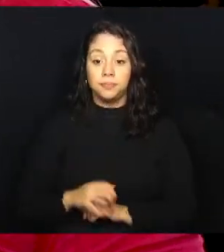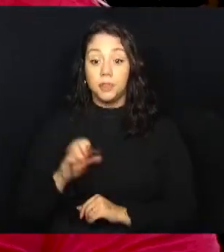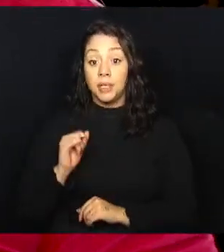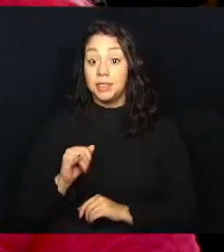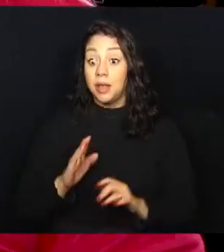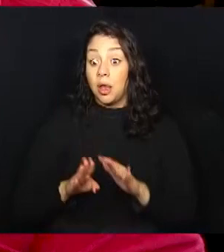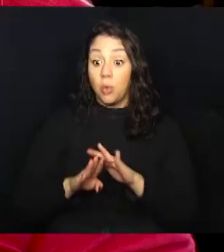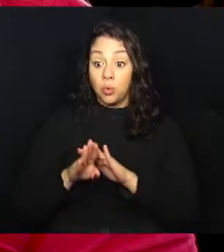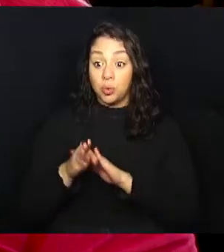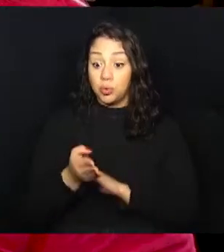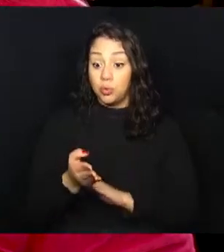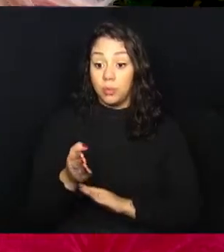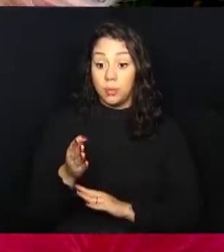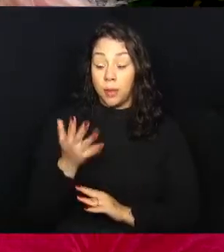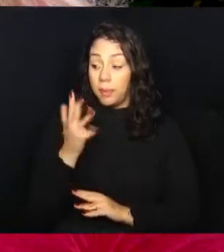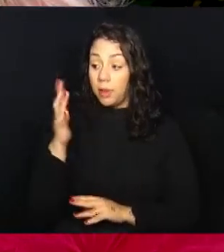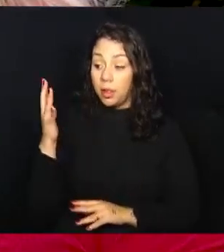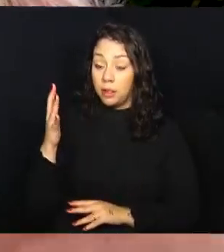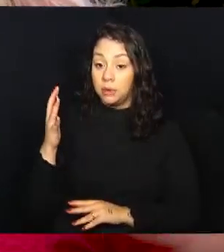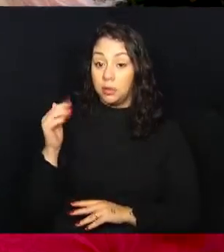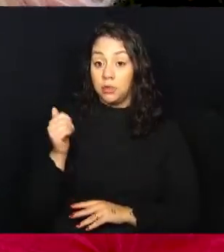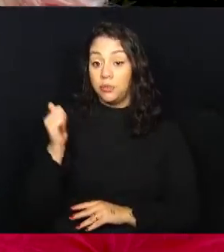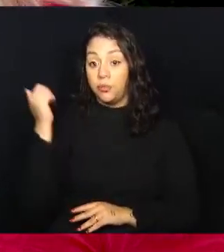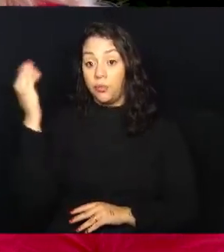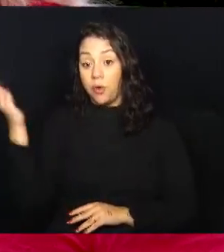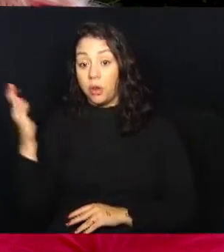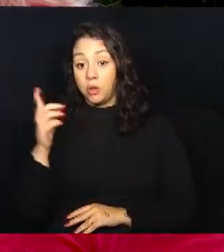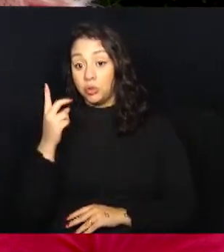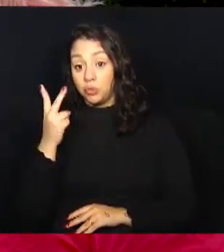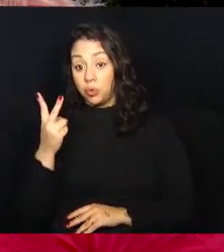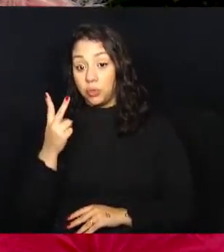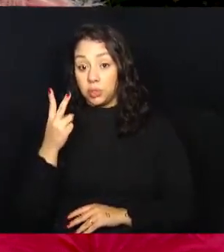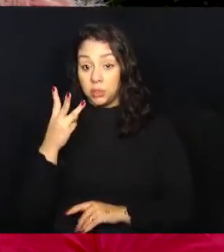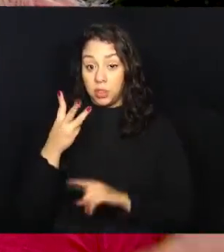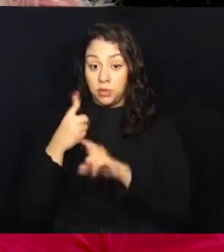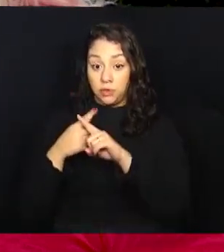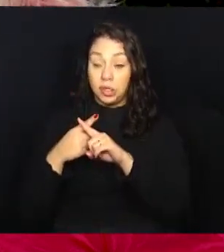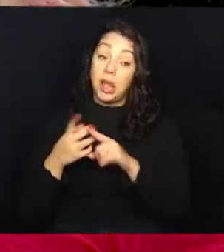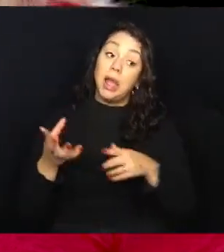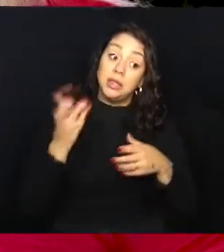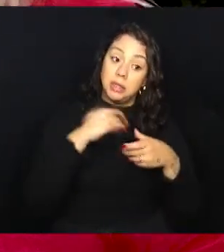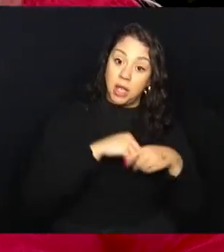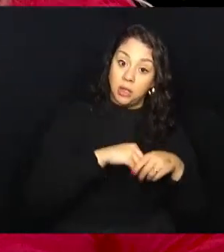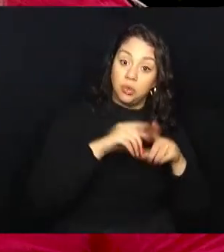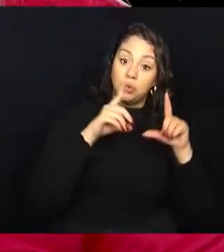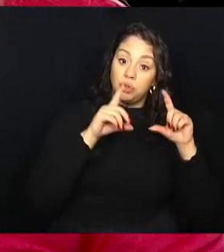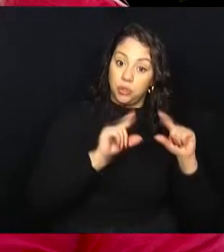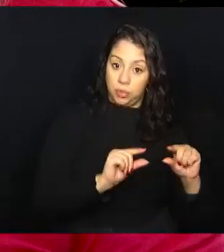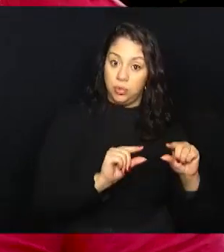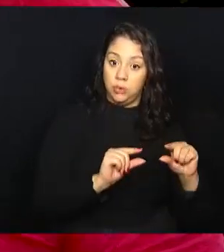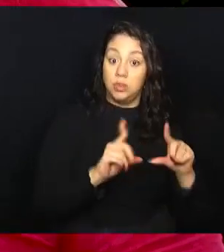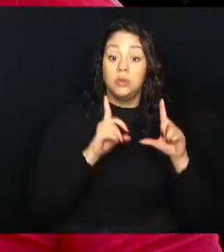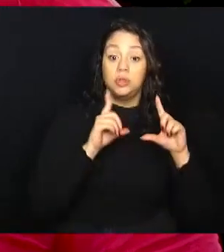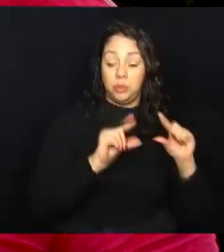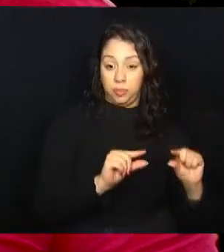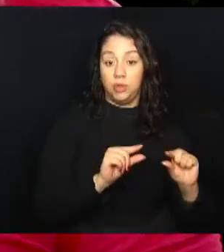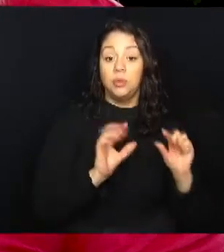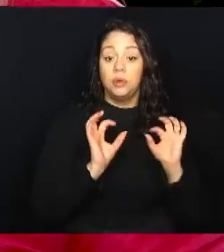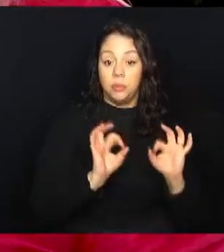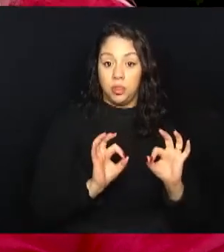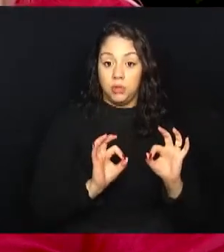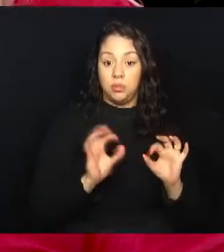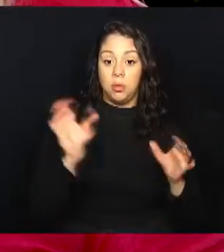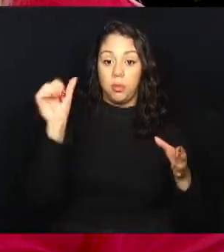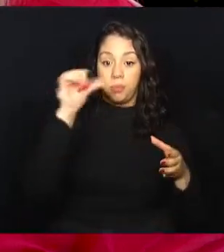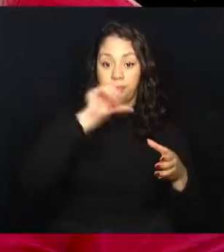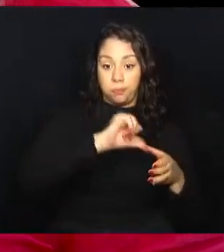um oxigênio, né, na planta. Se você acostuma molhar suas plantas lá de fora 2 a 3 vezes na semana, dentro você